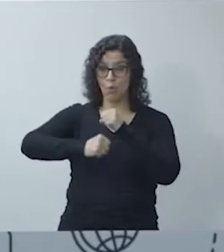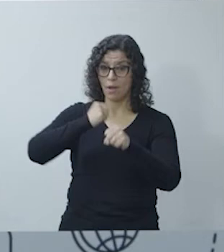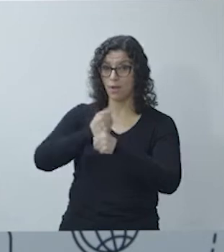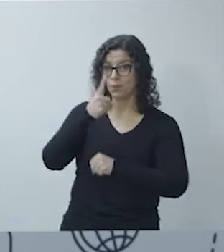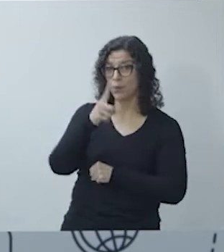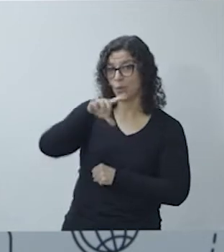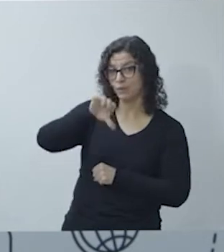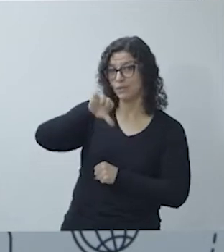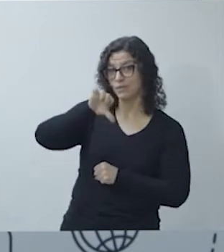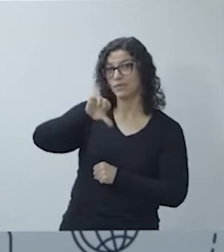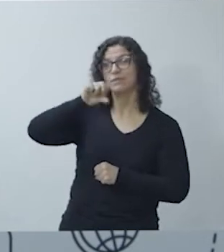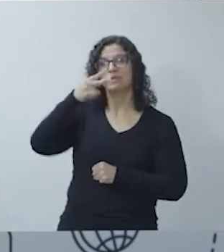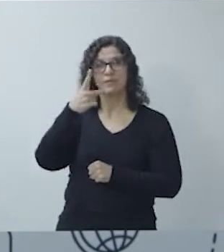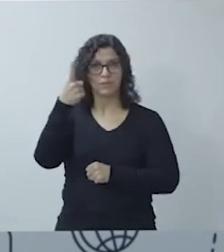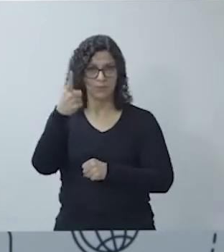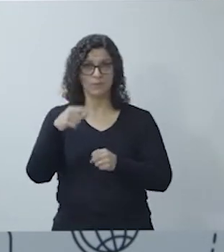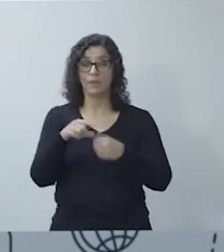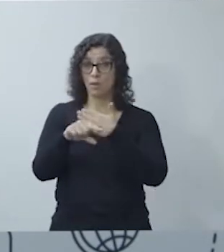23 de junho de 1921.